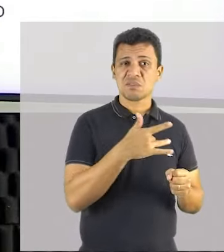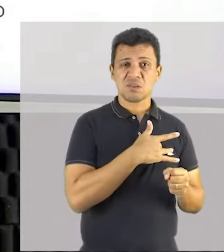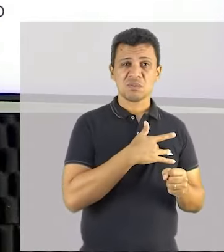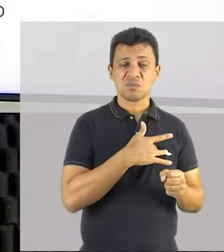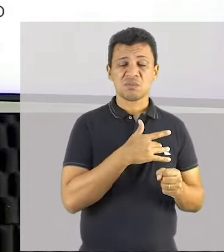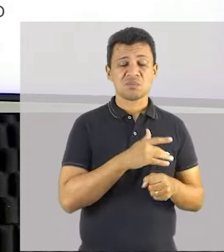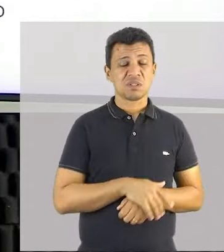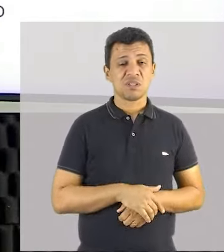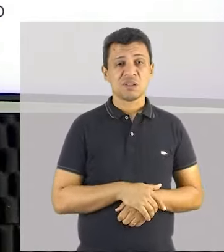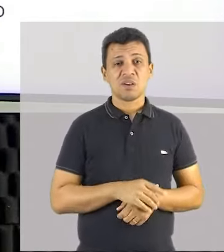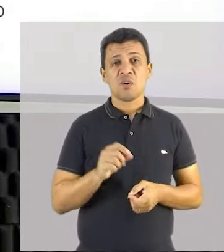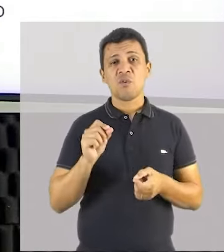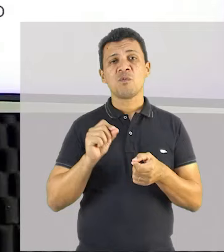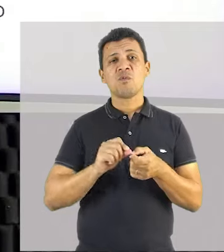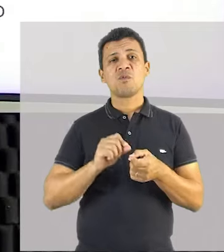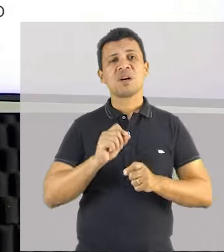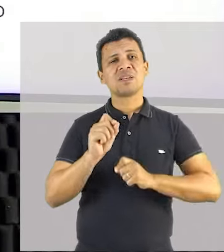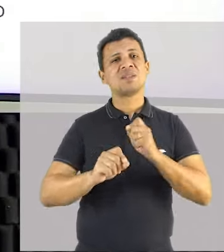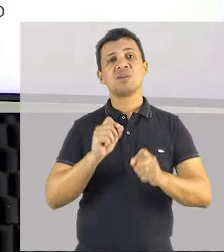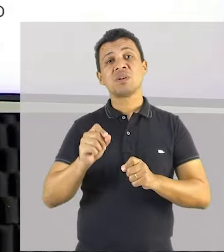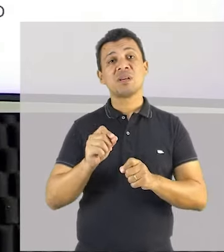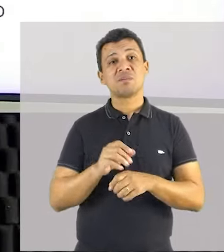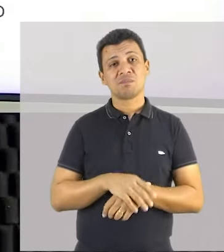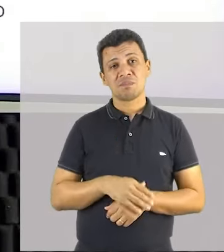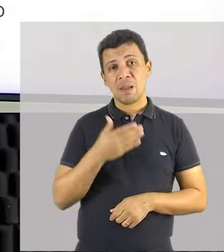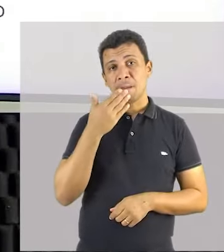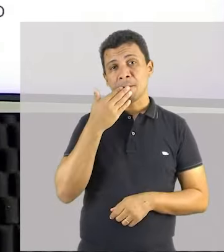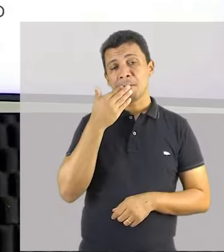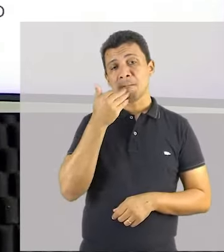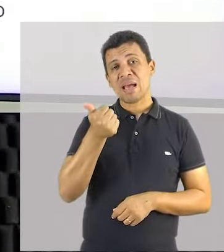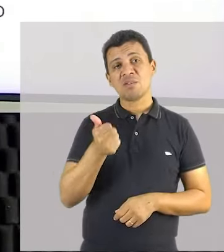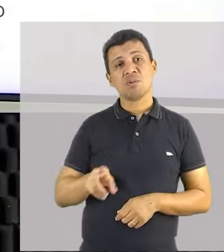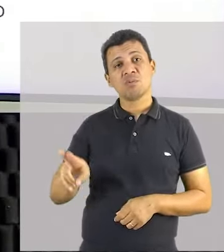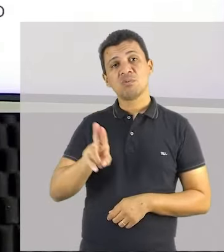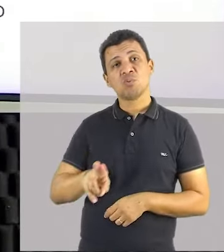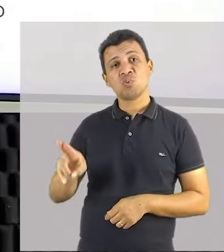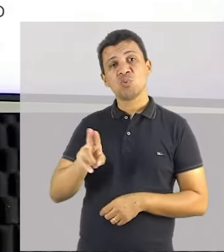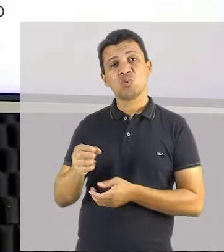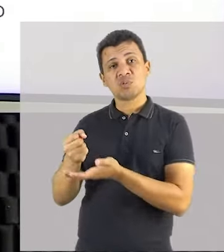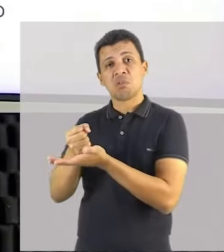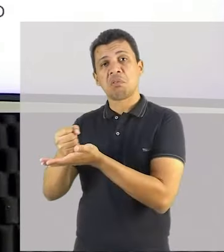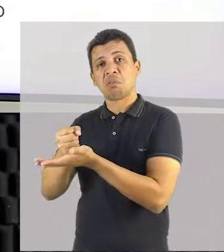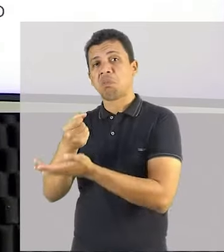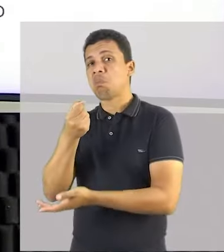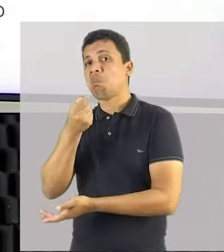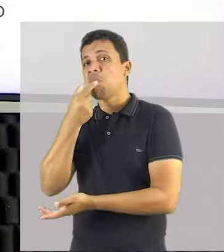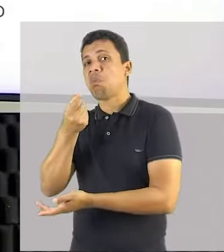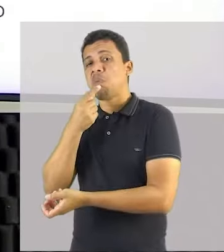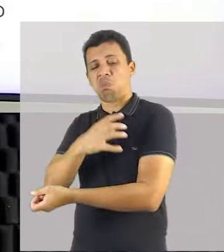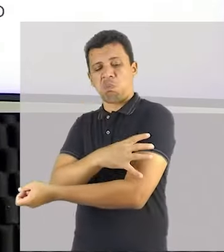eh eles preferem recorrer aos químicos